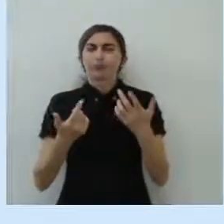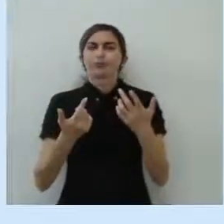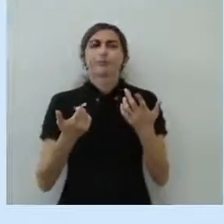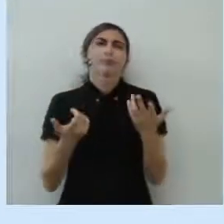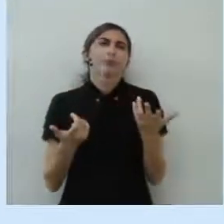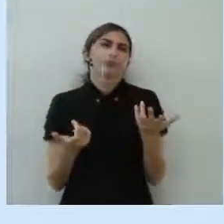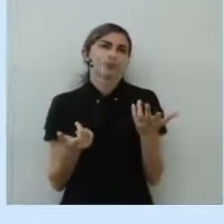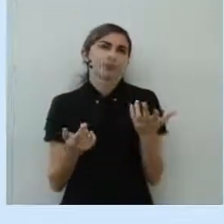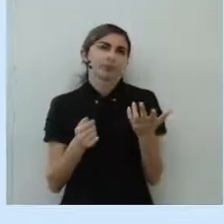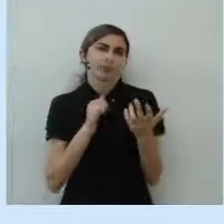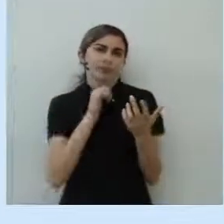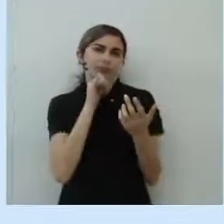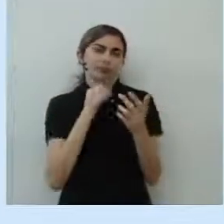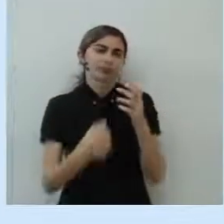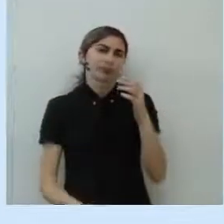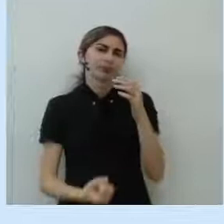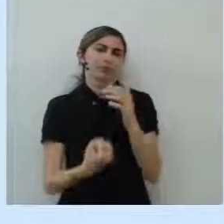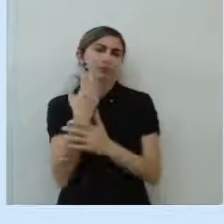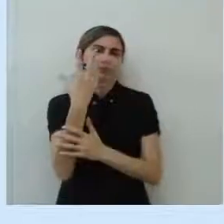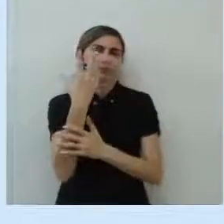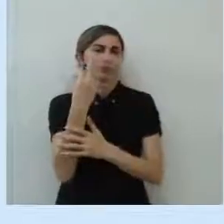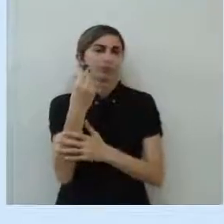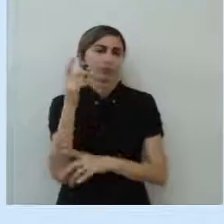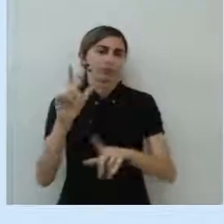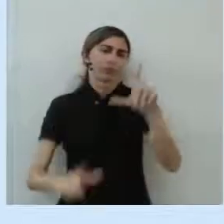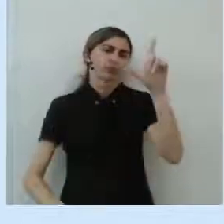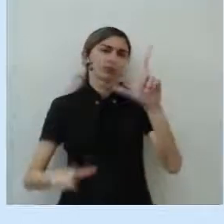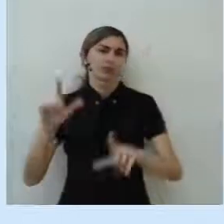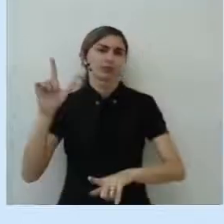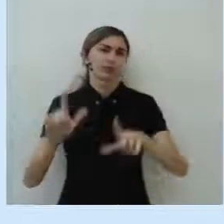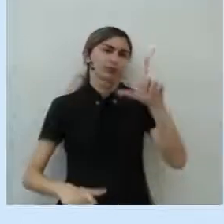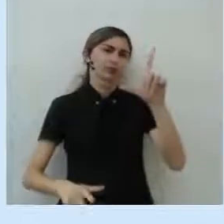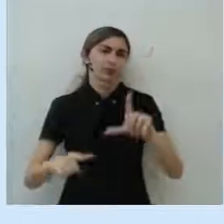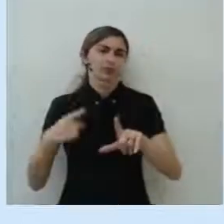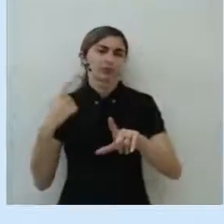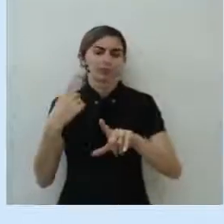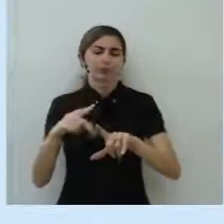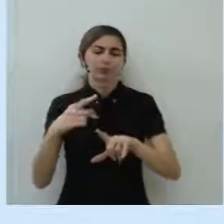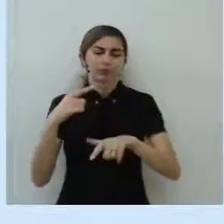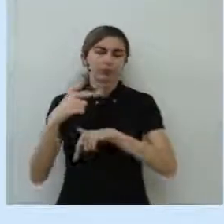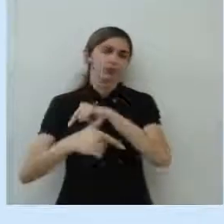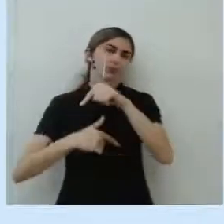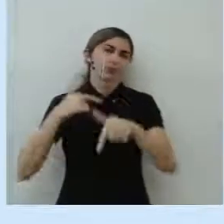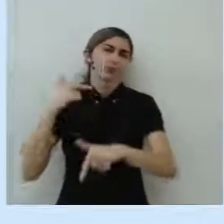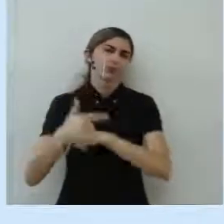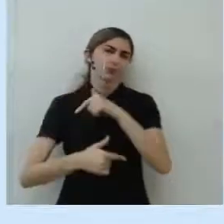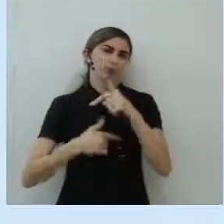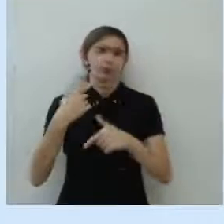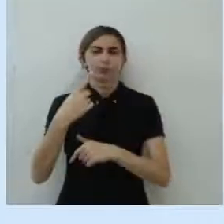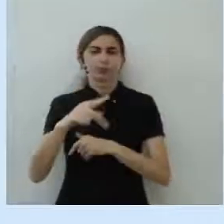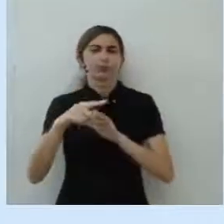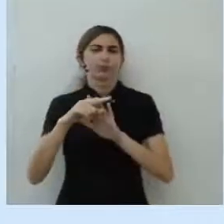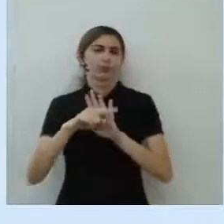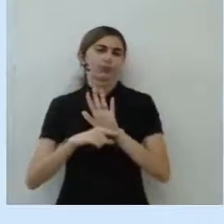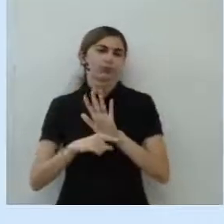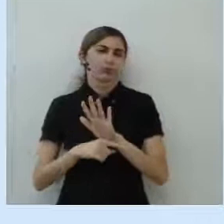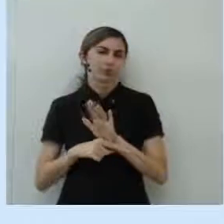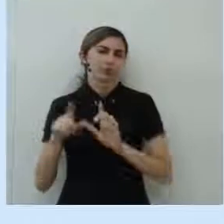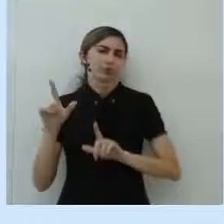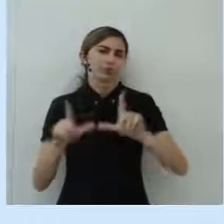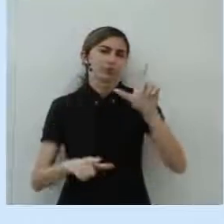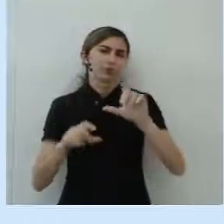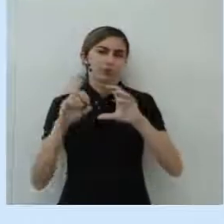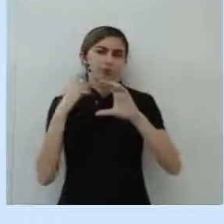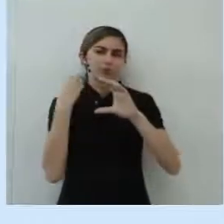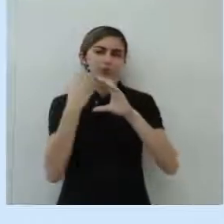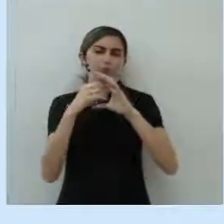digamos assim, ele apareceu muito na televisão, é uma imagem dele atuando, trabalhando em seu programa na Rede Globo,